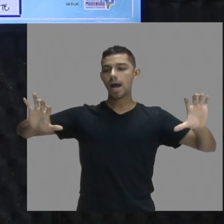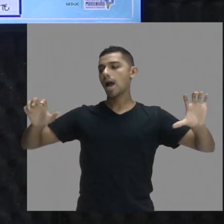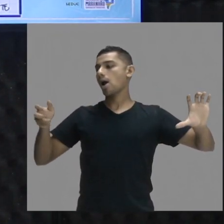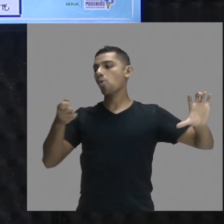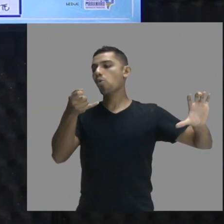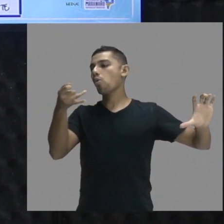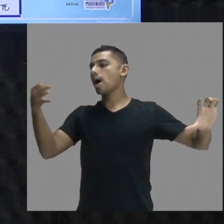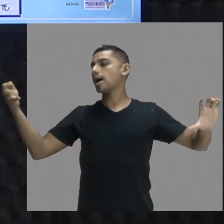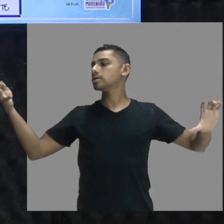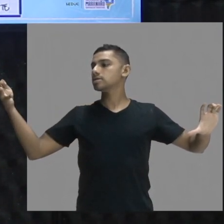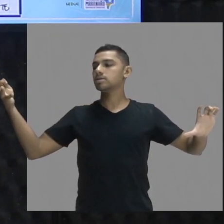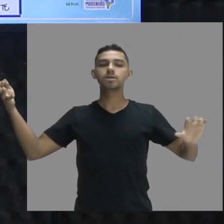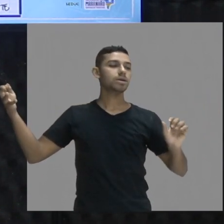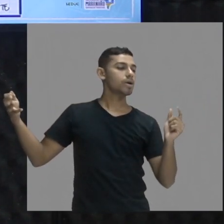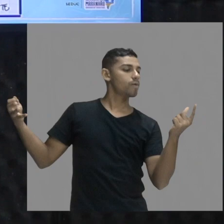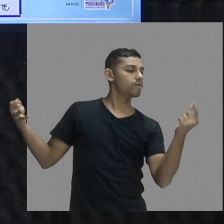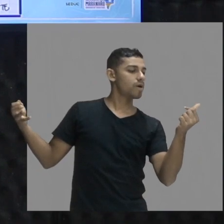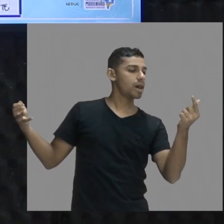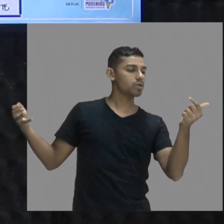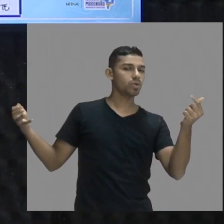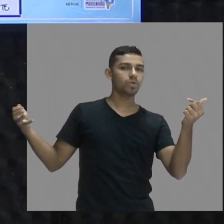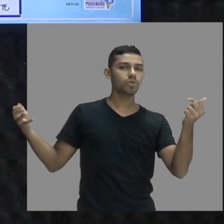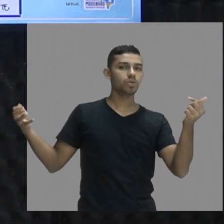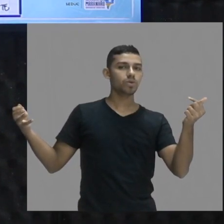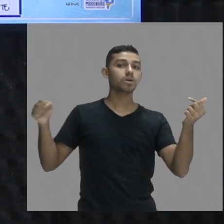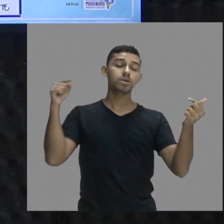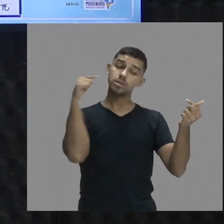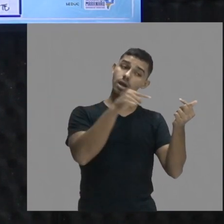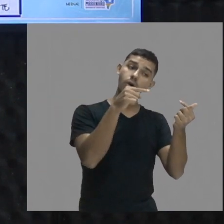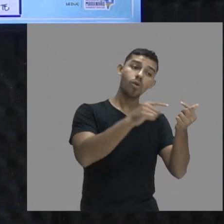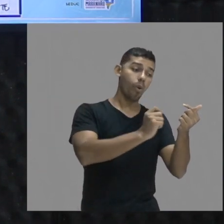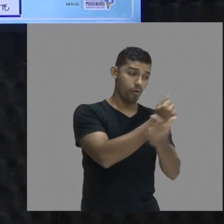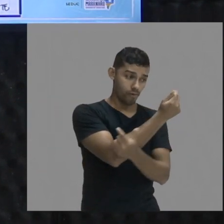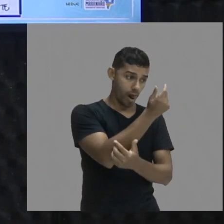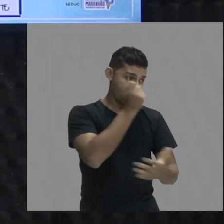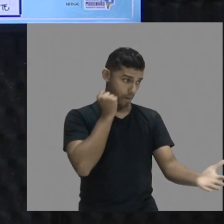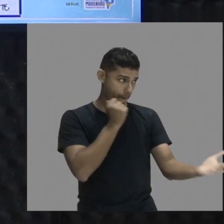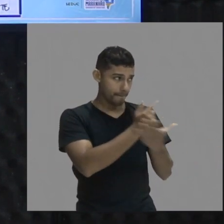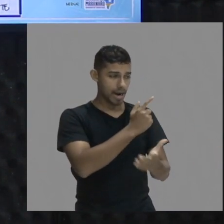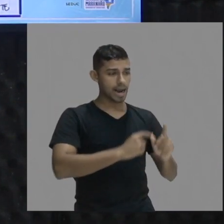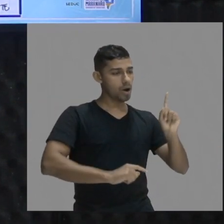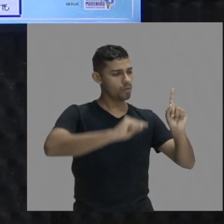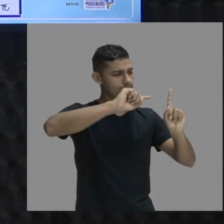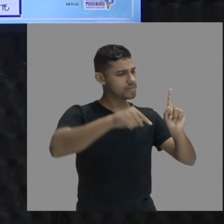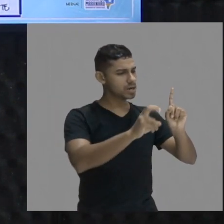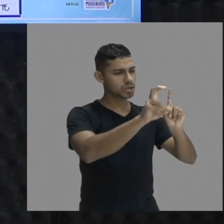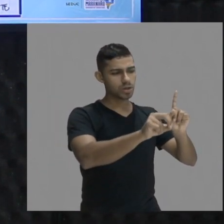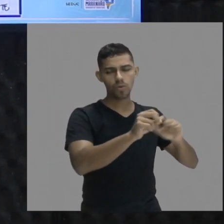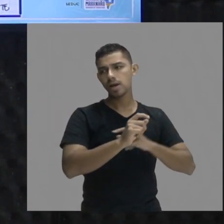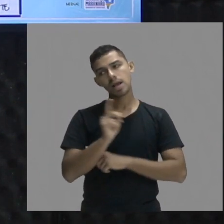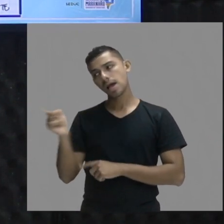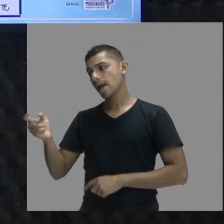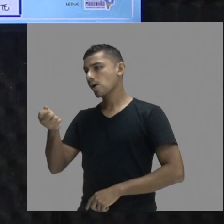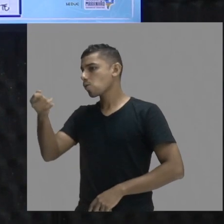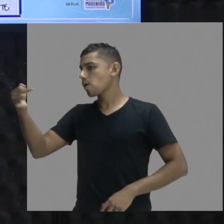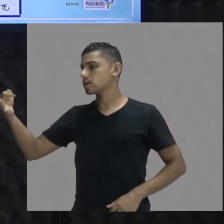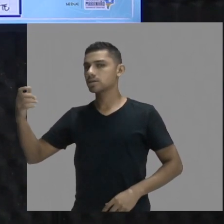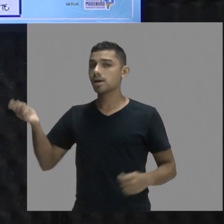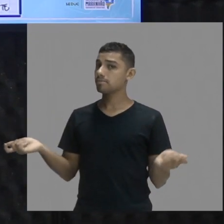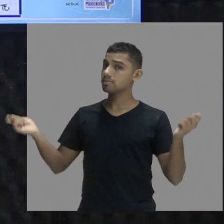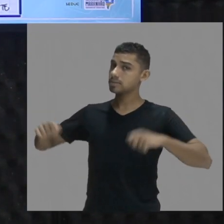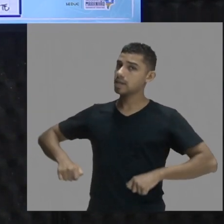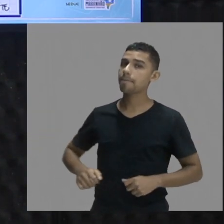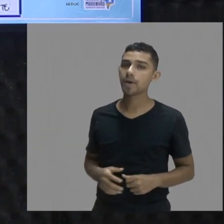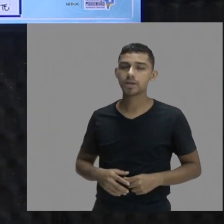depende da outra. Quais são as grandezas? O valor que você vai pagar pelo pão e a quantidade de pães. Uma depende da